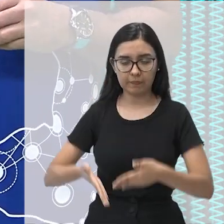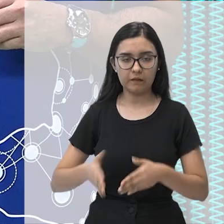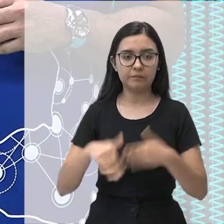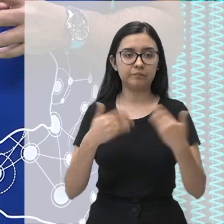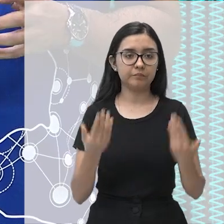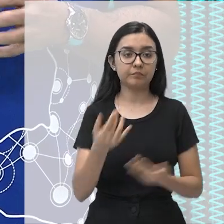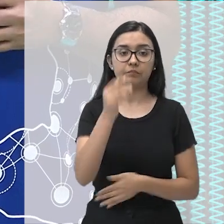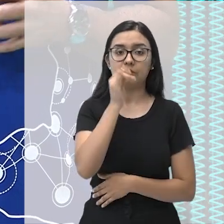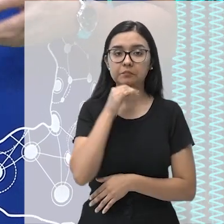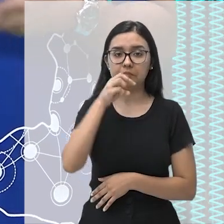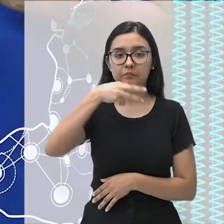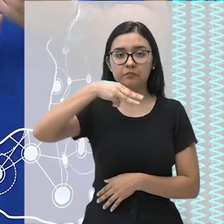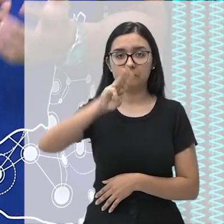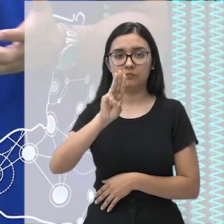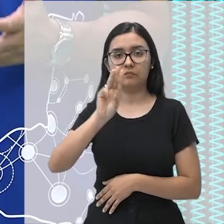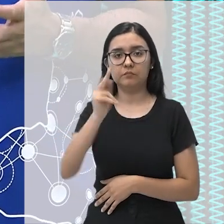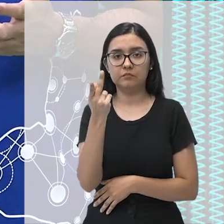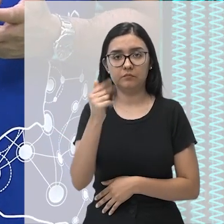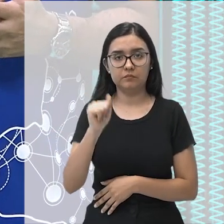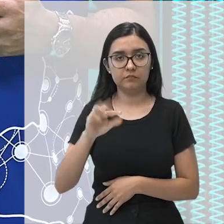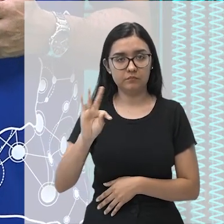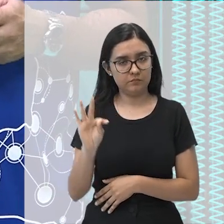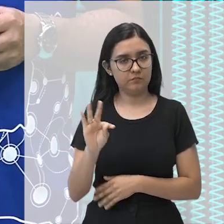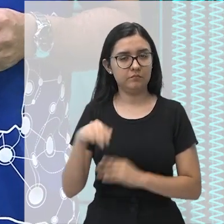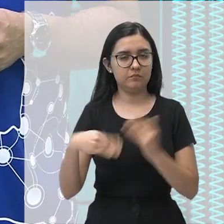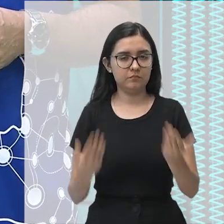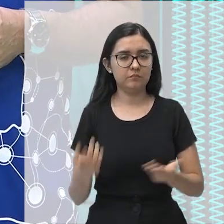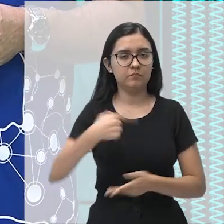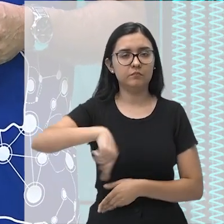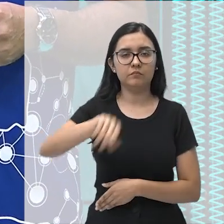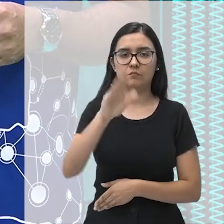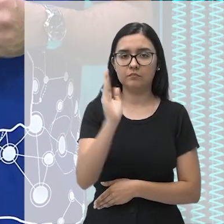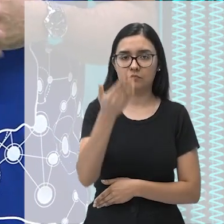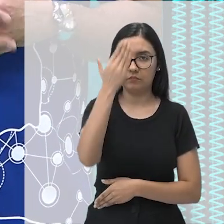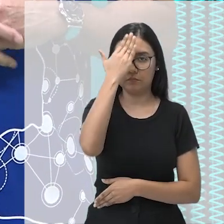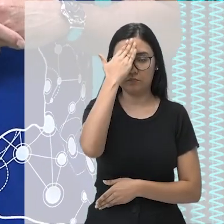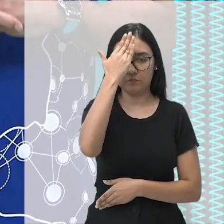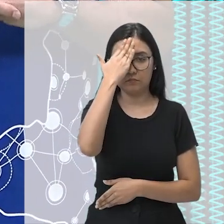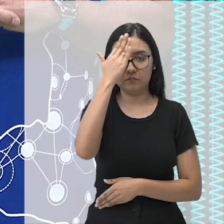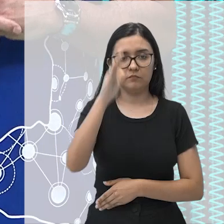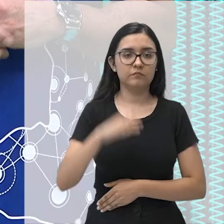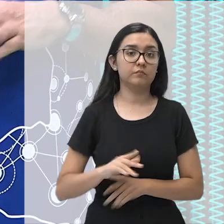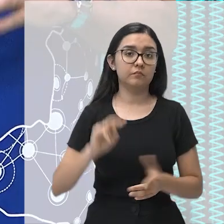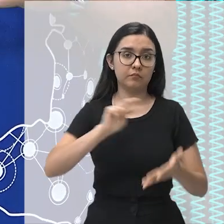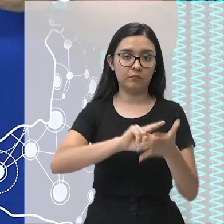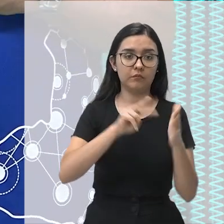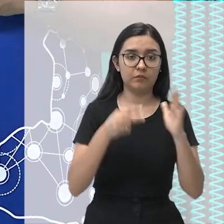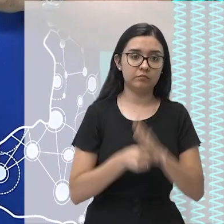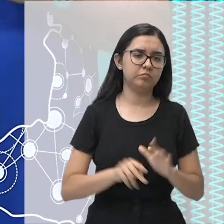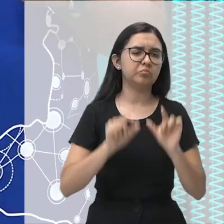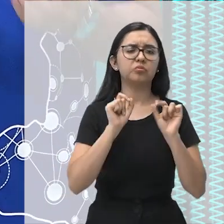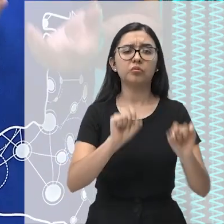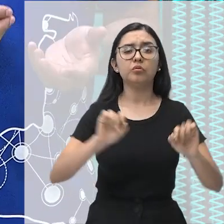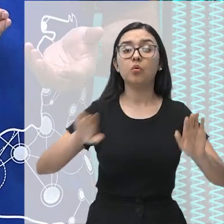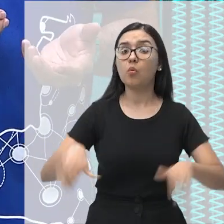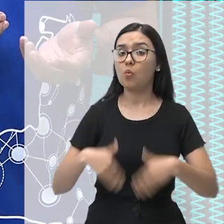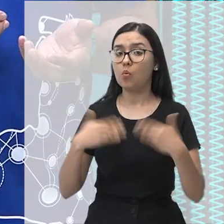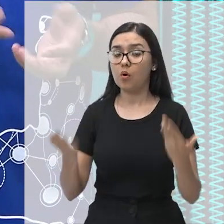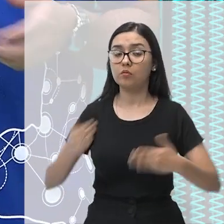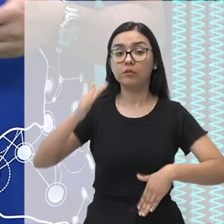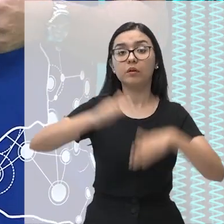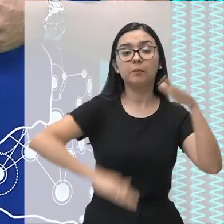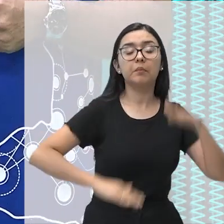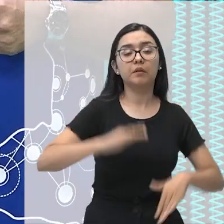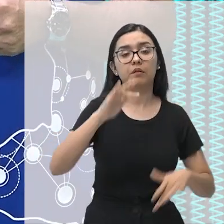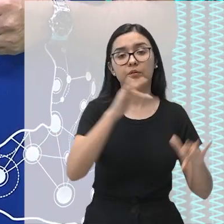Então, what, né, que nós já vimos, você já conhece as palavrinhas WH questions. What é o que ou qual. Aí, dependendo do contexto, ela vai